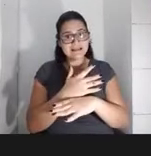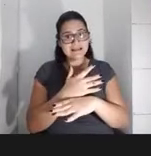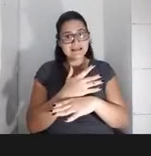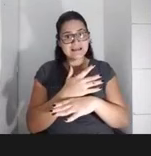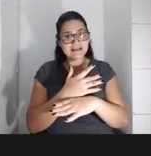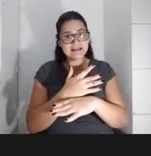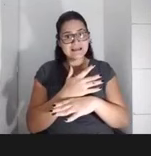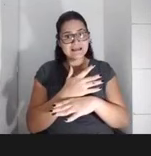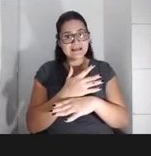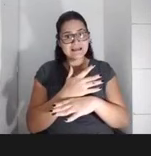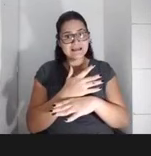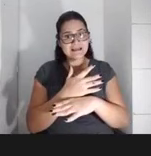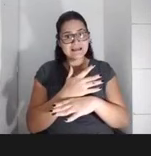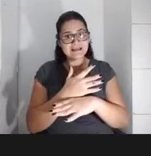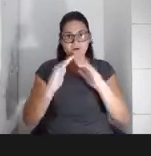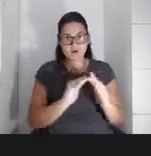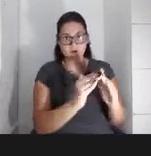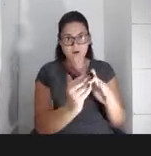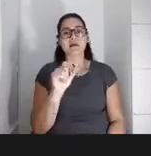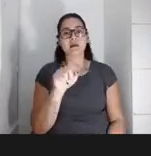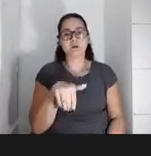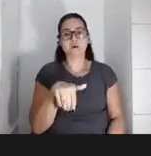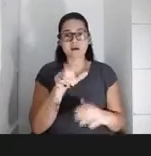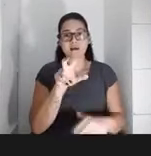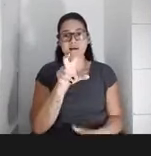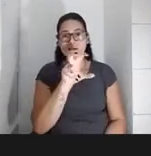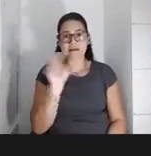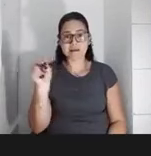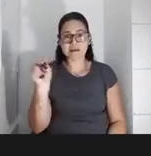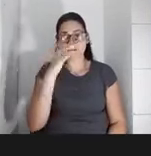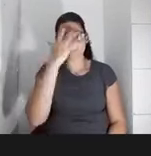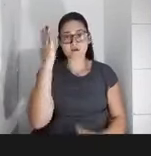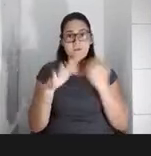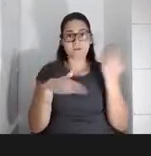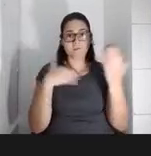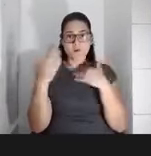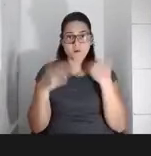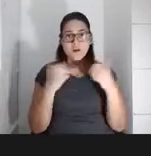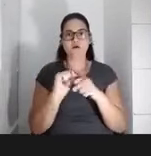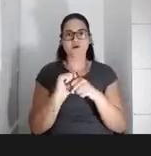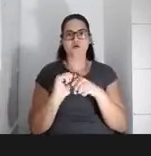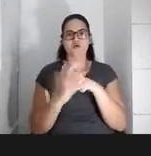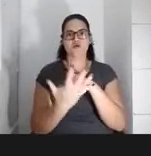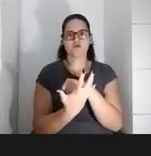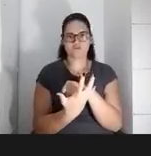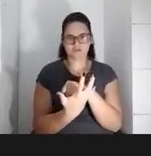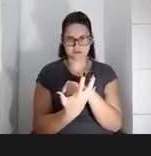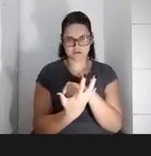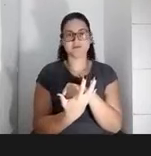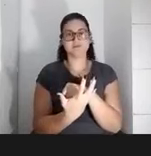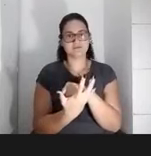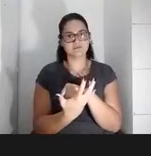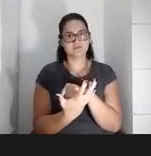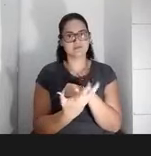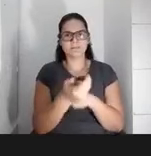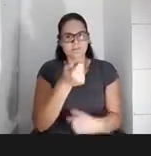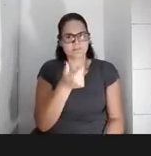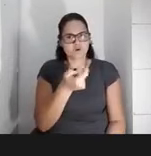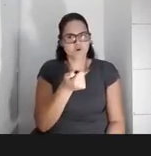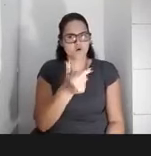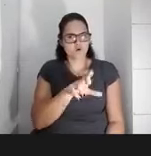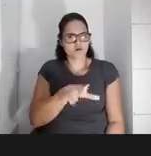cerca de quase 500 pessoas mortas pelo Covid, né? Então, não é pouca coisa